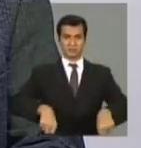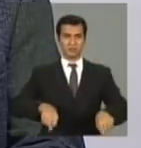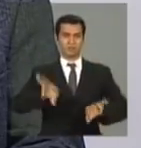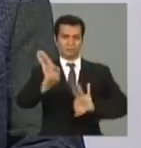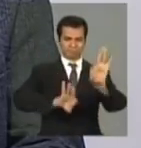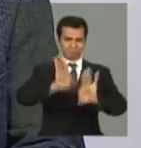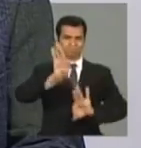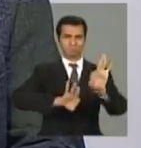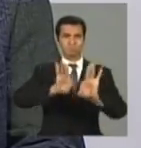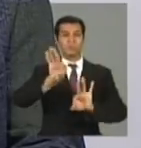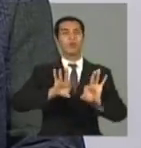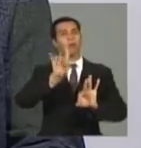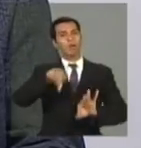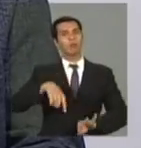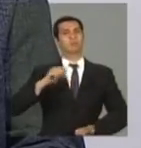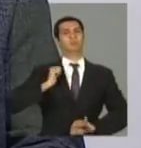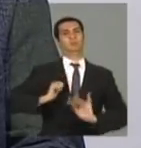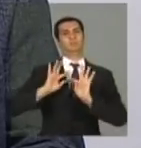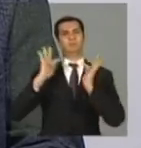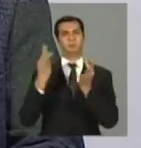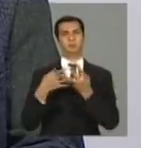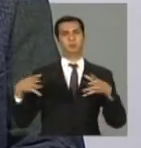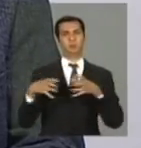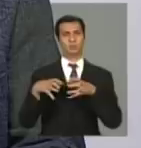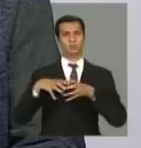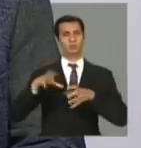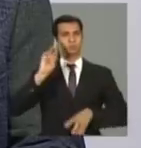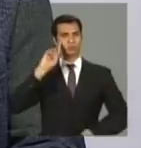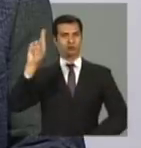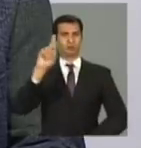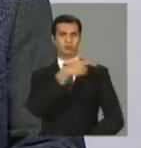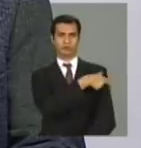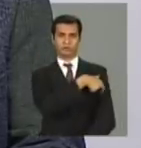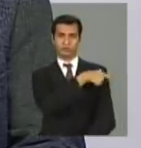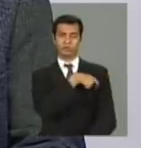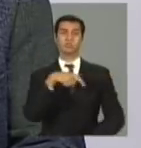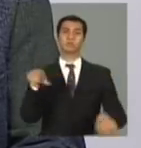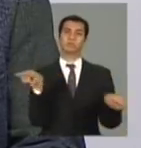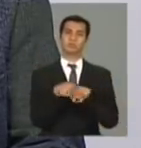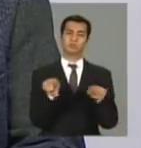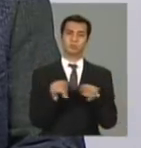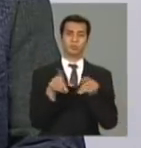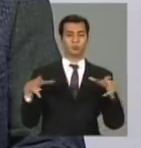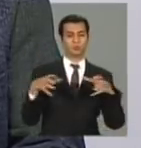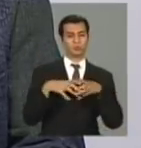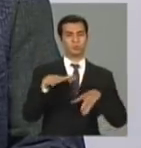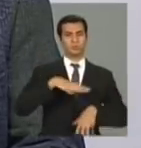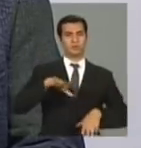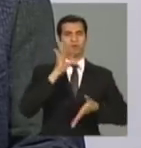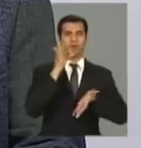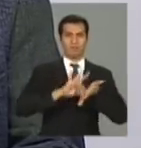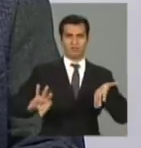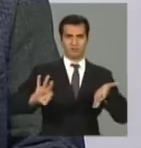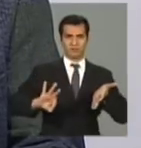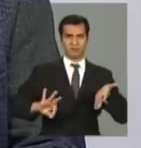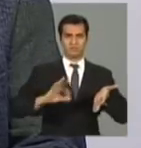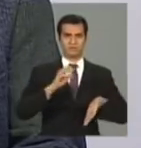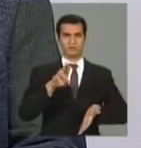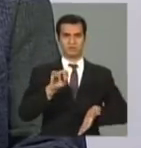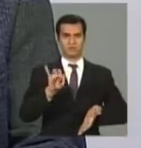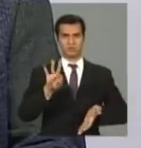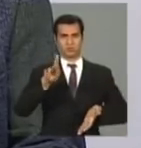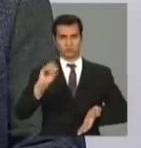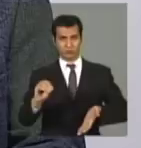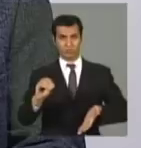essa regularização, vai ser a gestão do Bolsa Família, juntamente com a área do cadastro, que, uma vez aparecendo